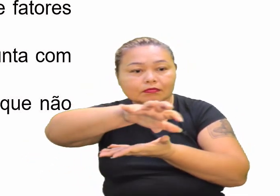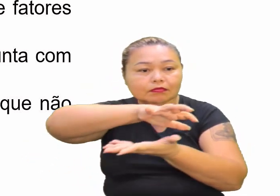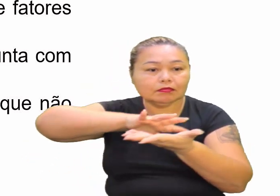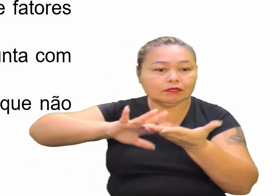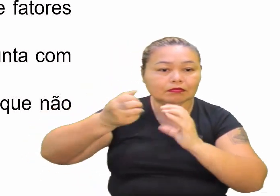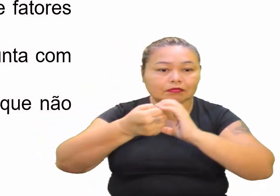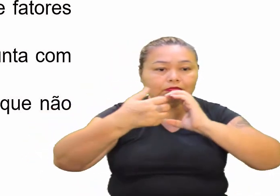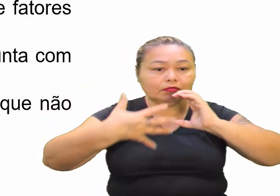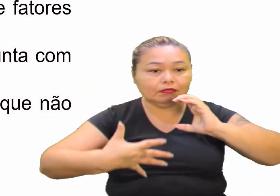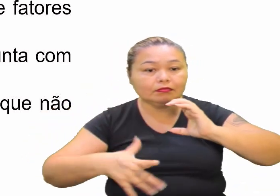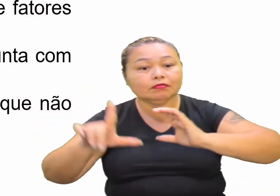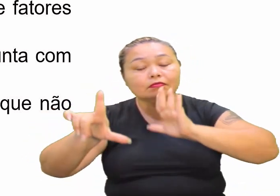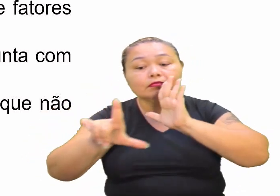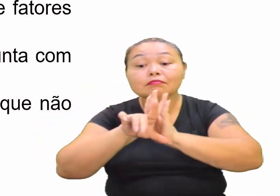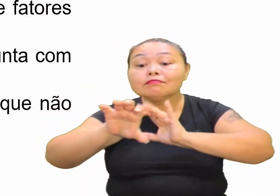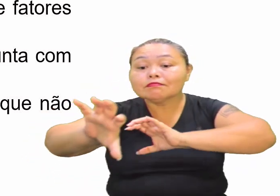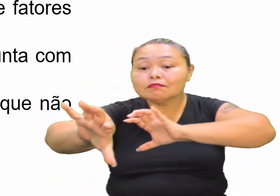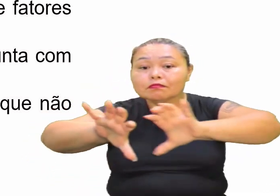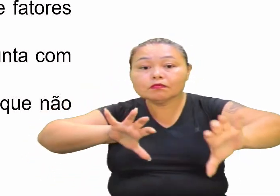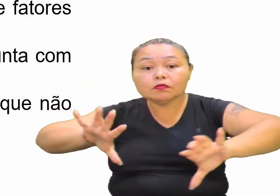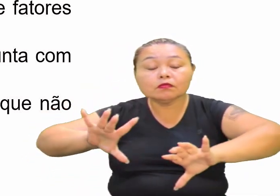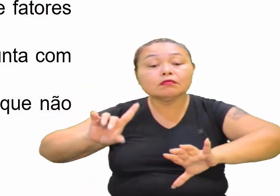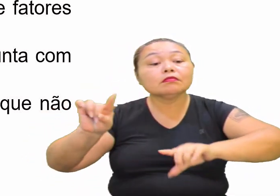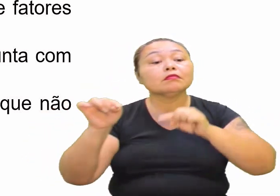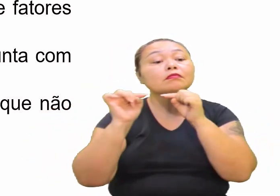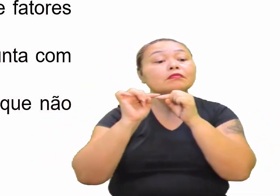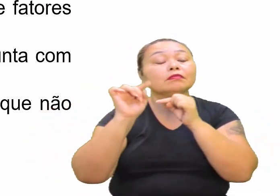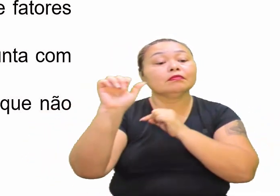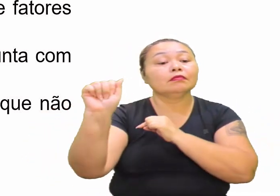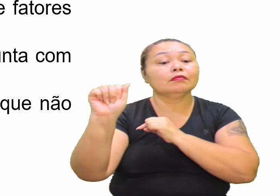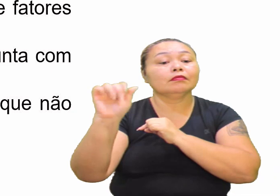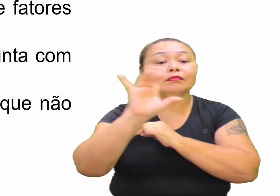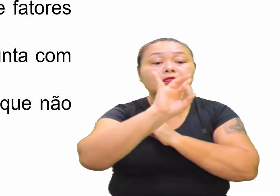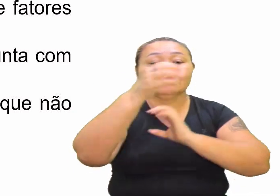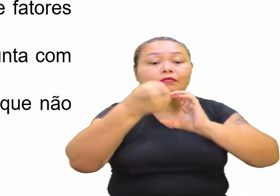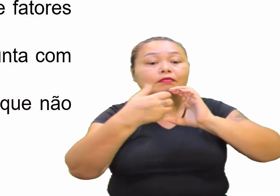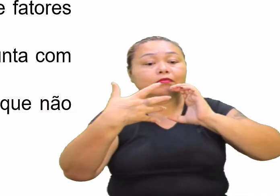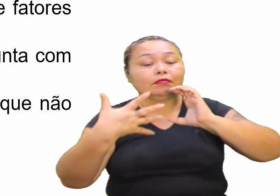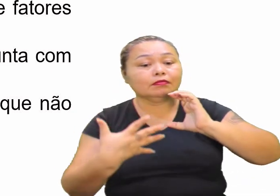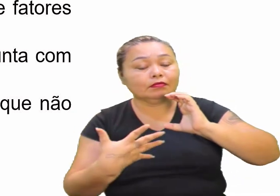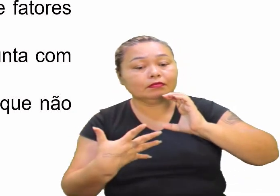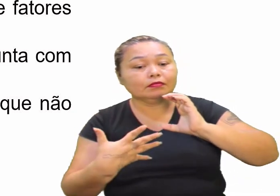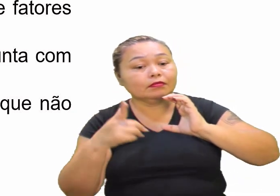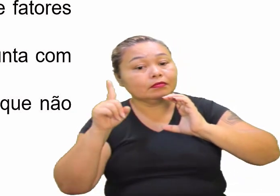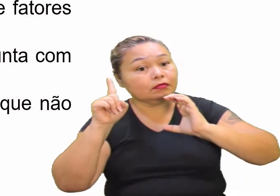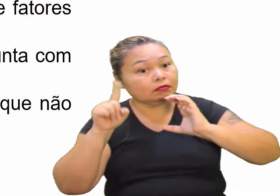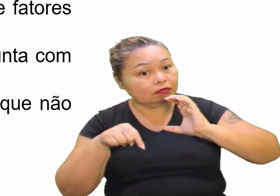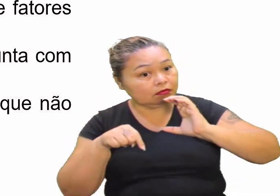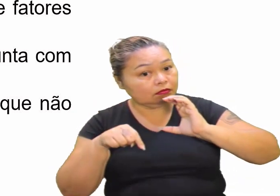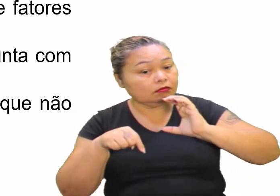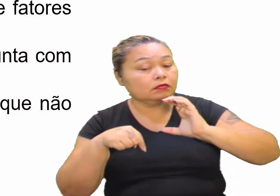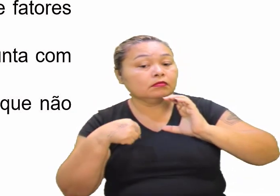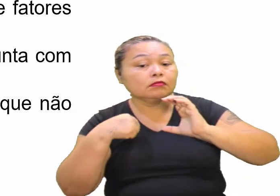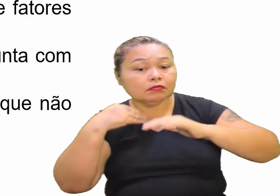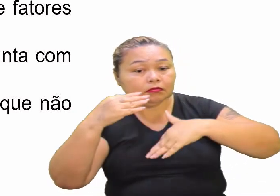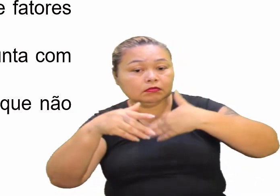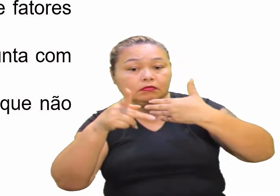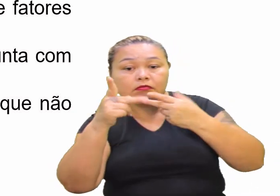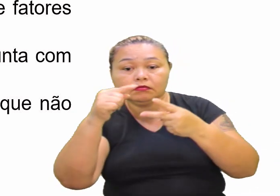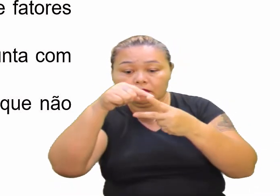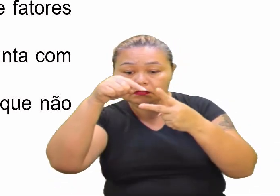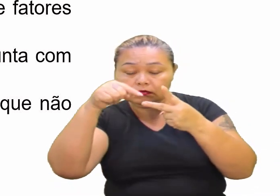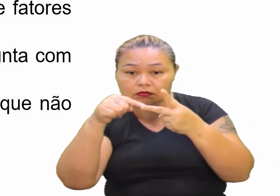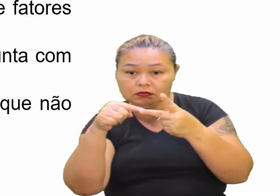da segregação, ela afirma o quê? Alternativa A. Cada característica ou caráter é condicionado por um